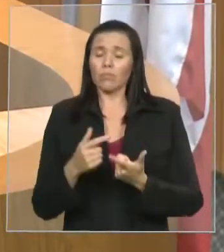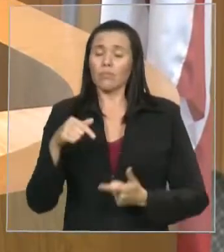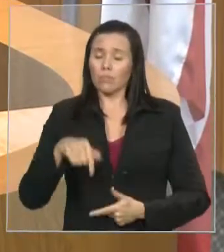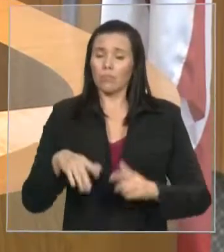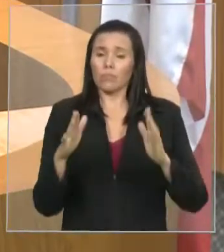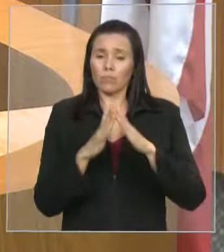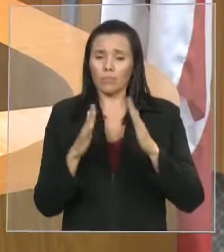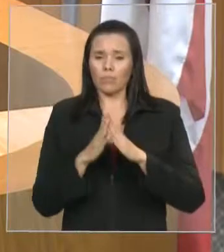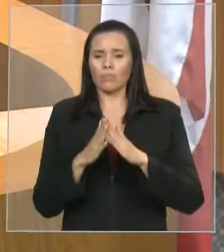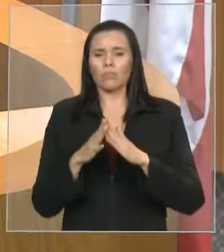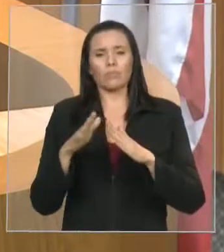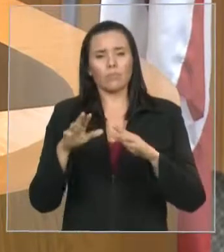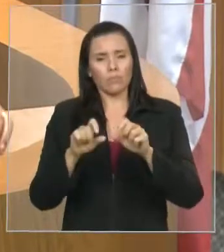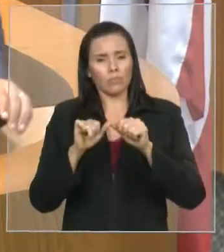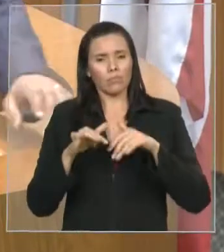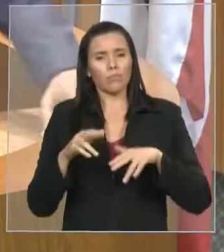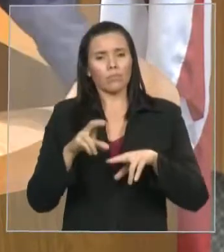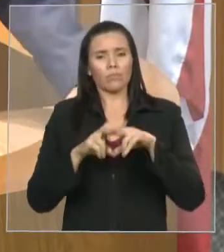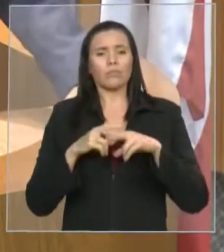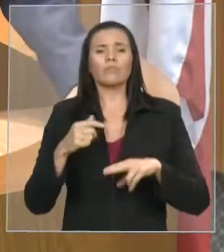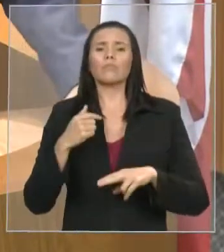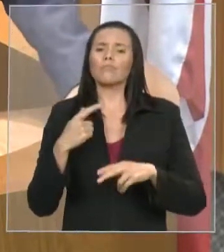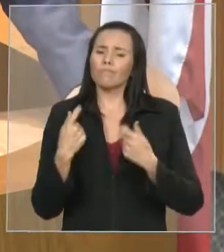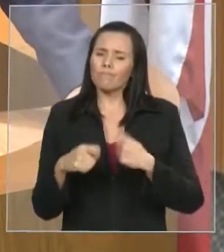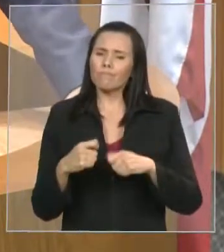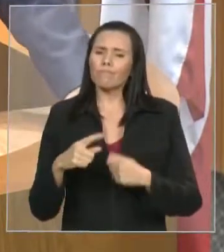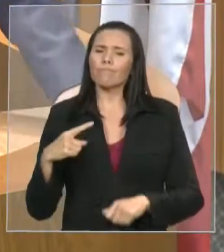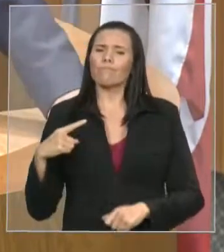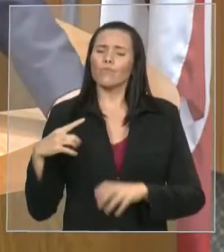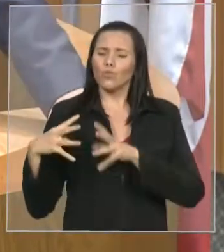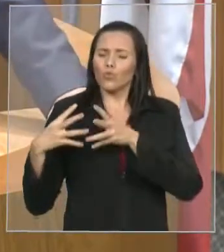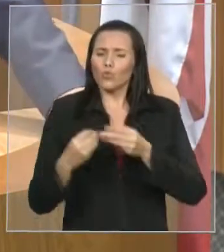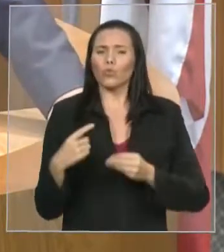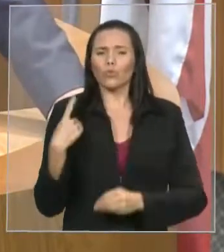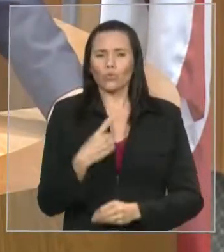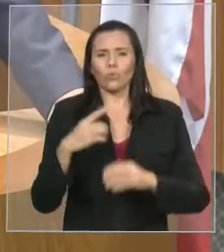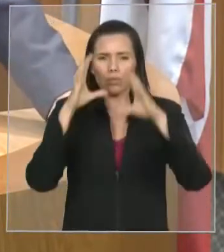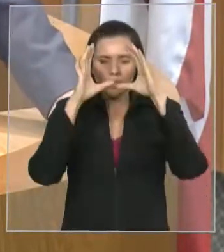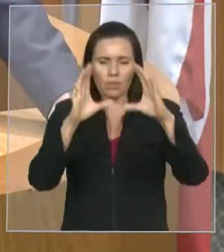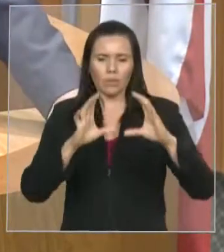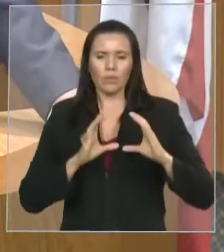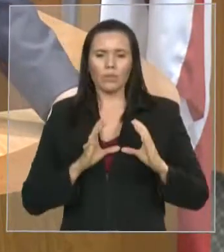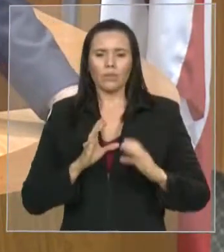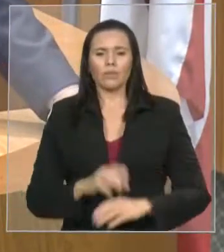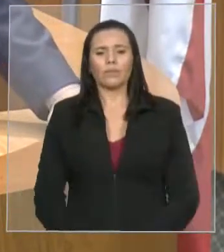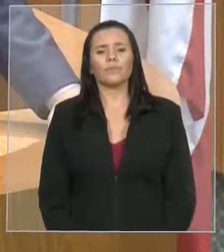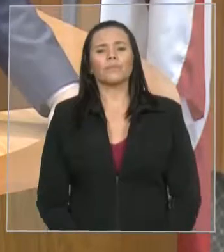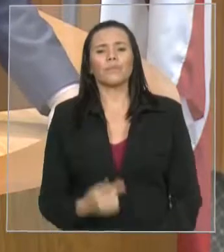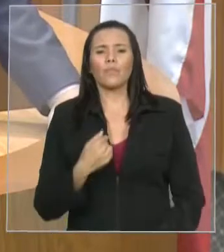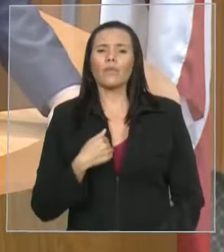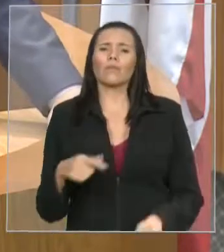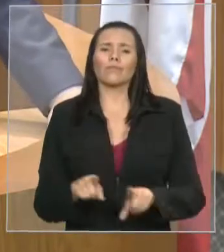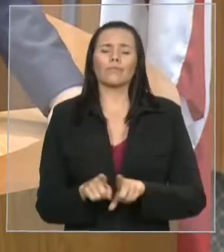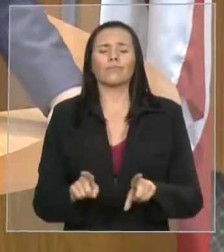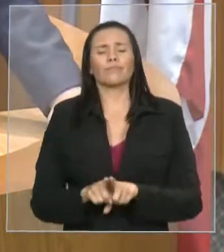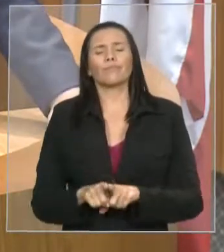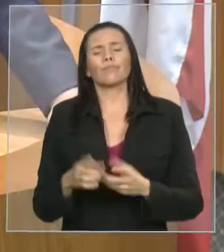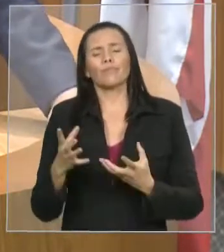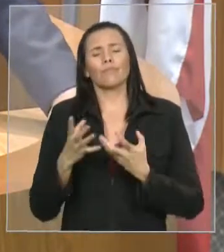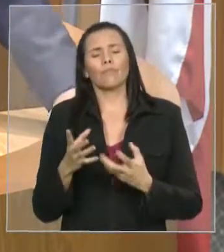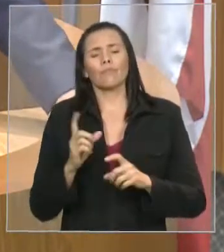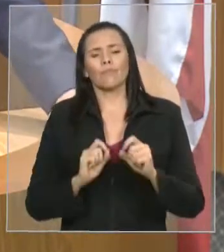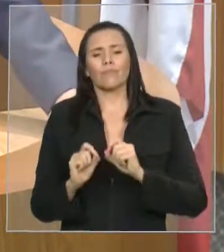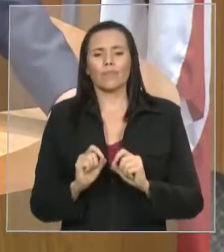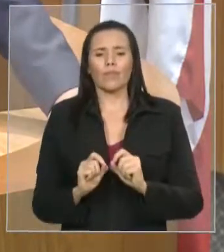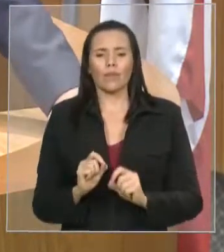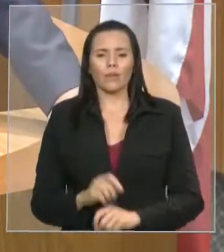o nosso respeito. Quero destacar nesse mesmo sentido de fazer gestos cada vez mais com a cidade, com a região,